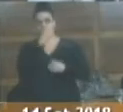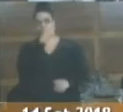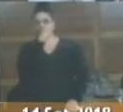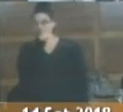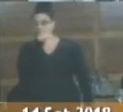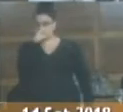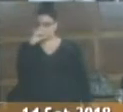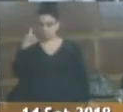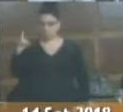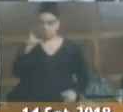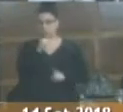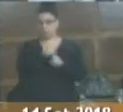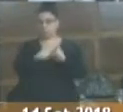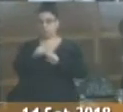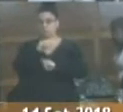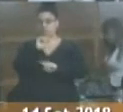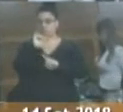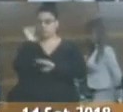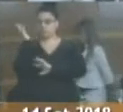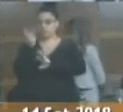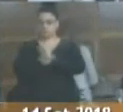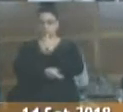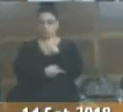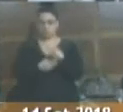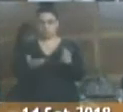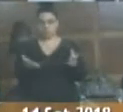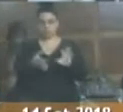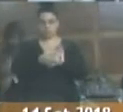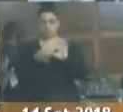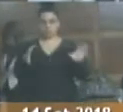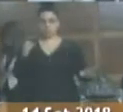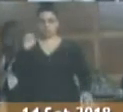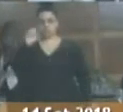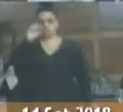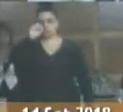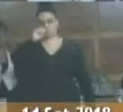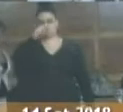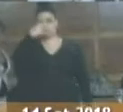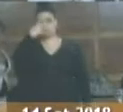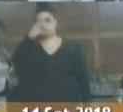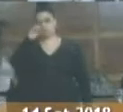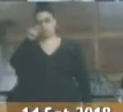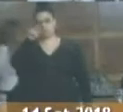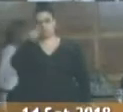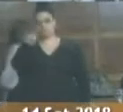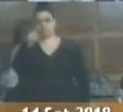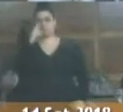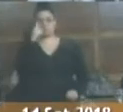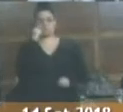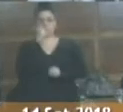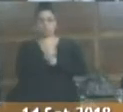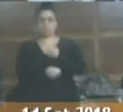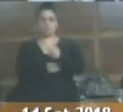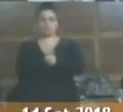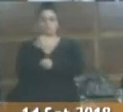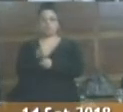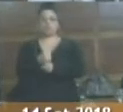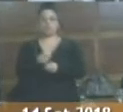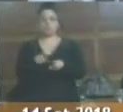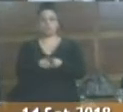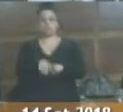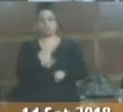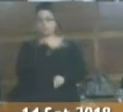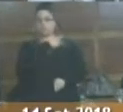socioambiental, que liberou agora mais 840 mil para um ano. E ao presidente